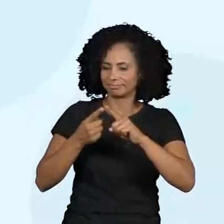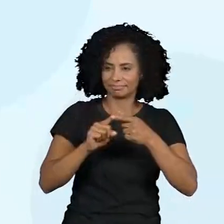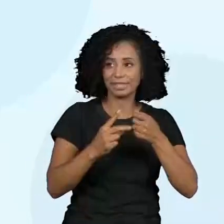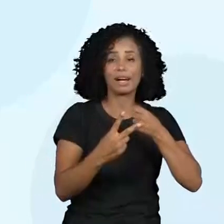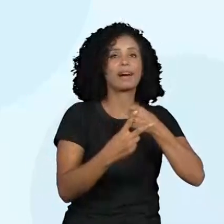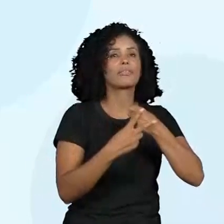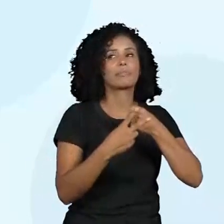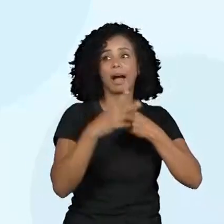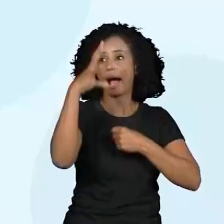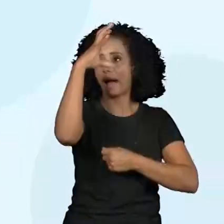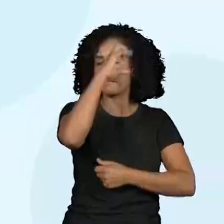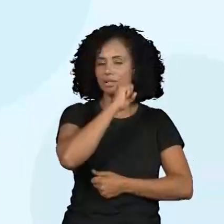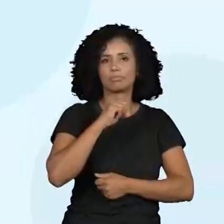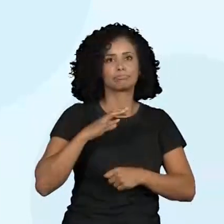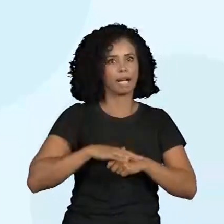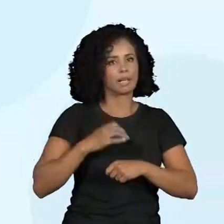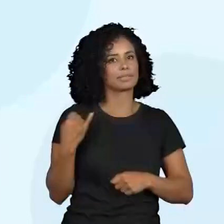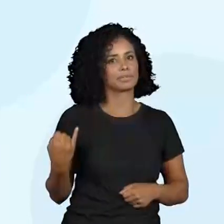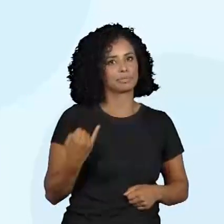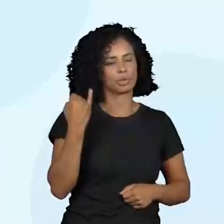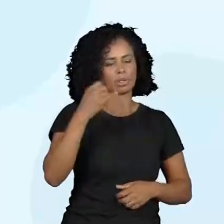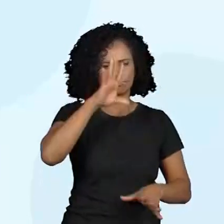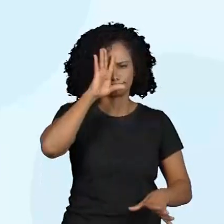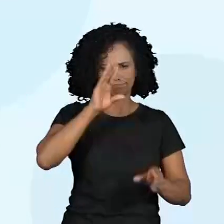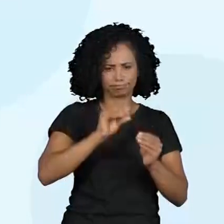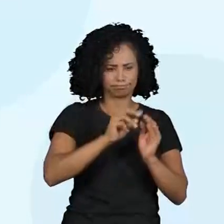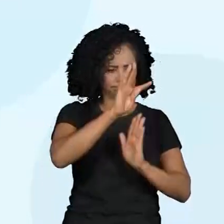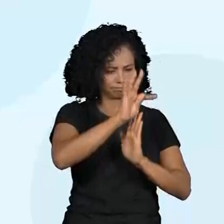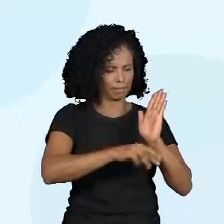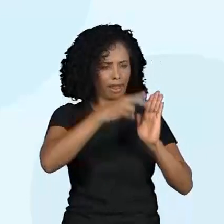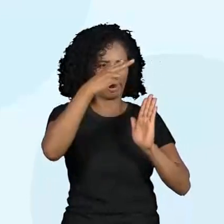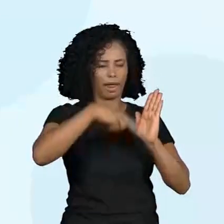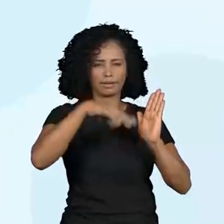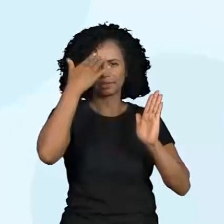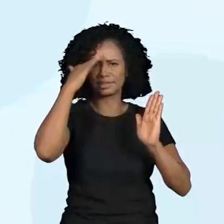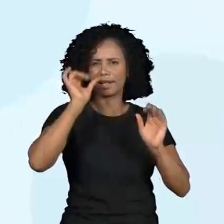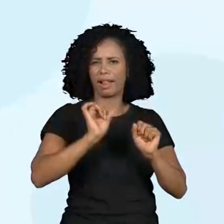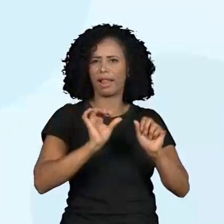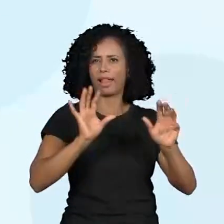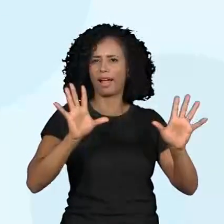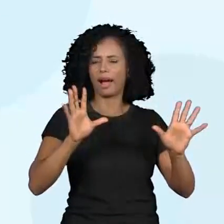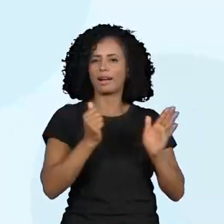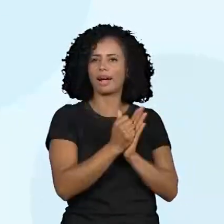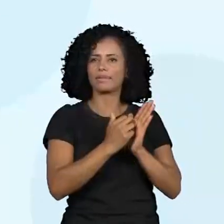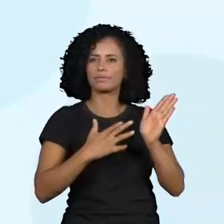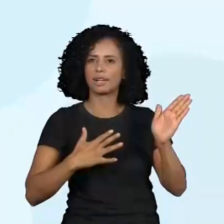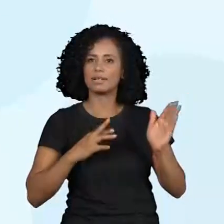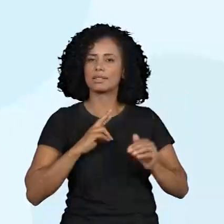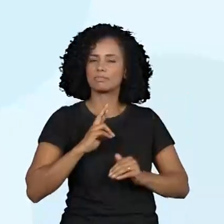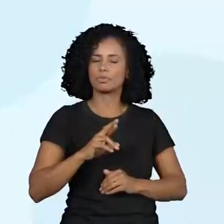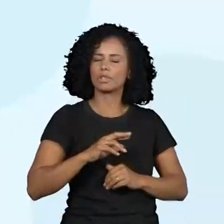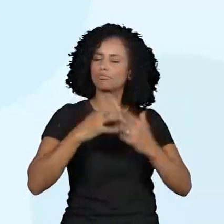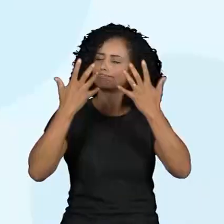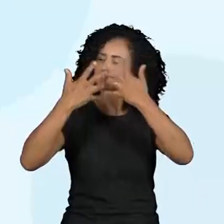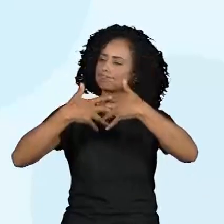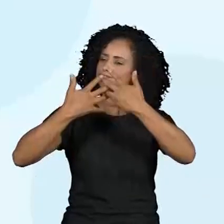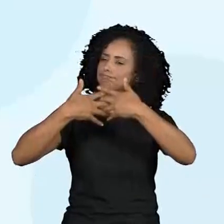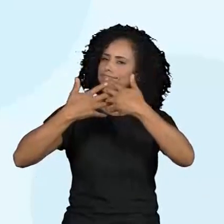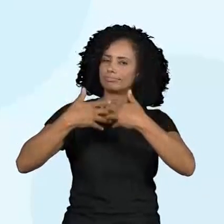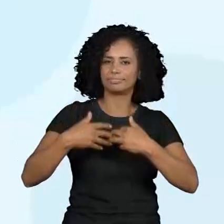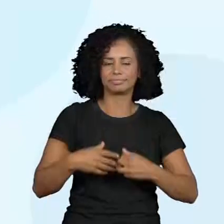verbal e sua importância para a compreensão de um texto por meio de atividades de análise reflexiva